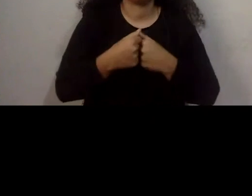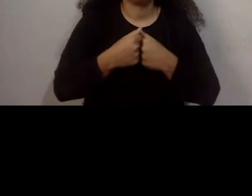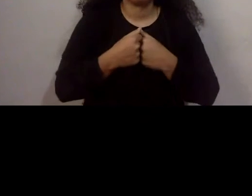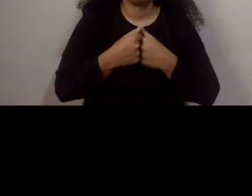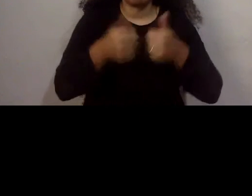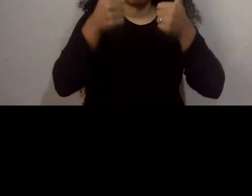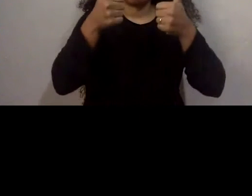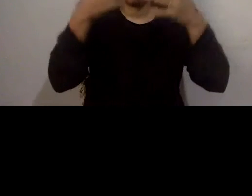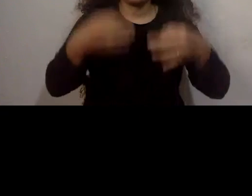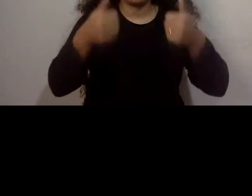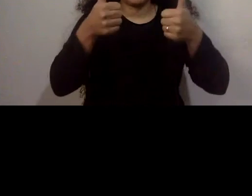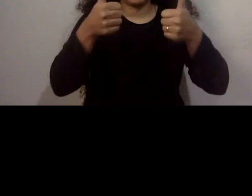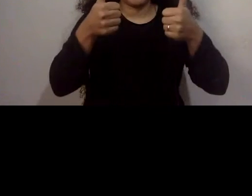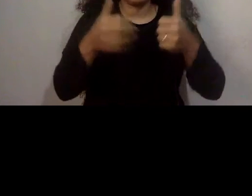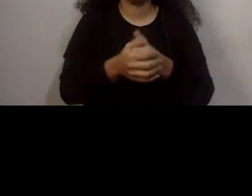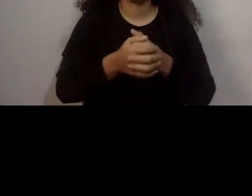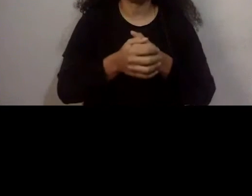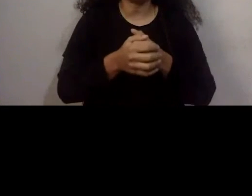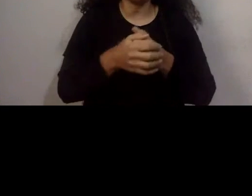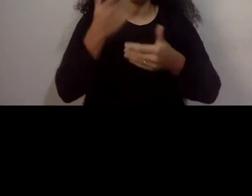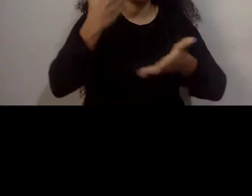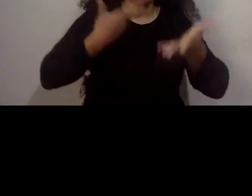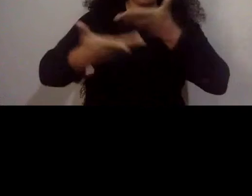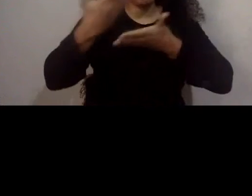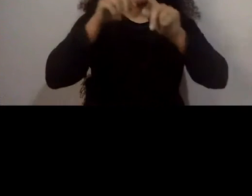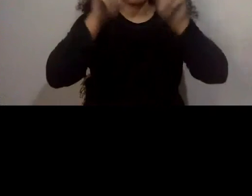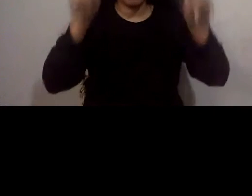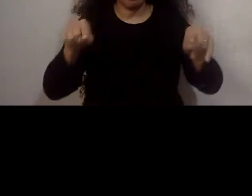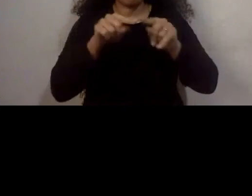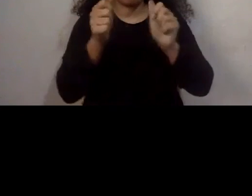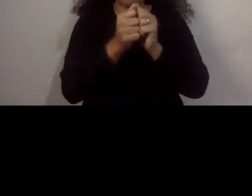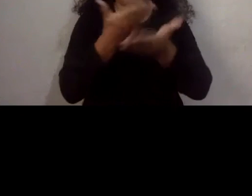Tudo certo. Então, galera, deixa eu compartilhar aqui a tela.